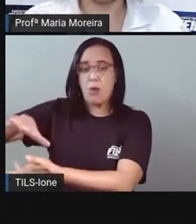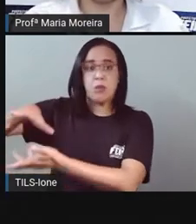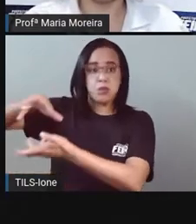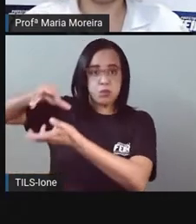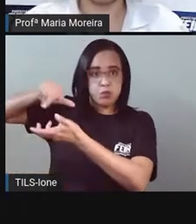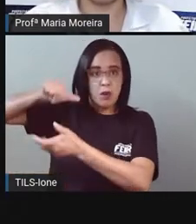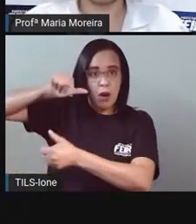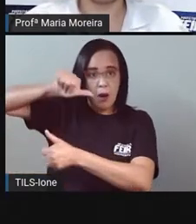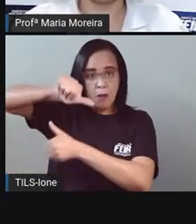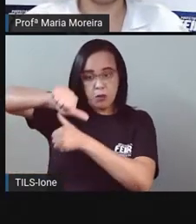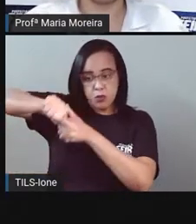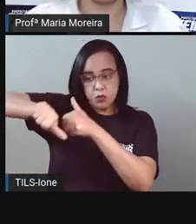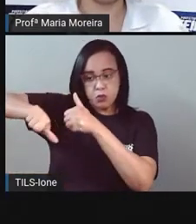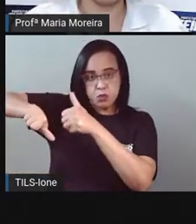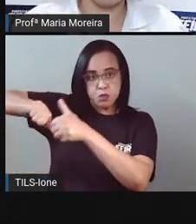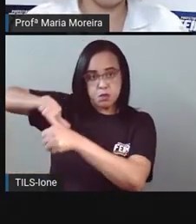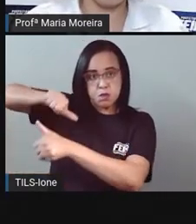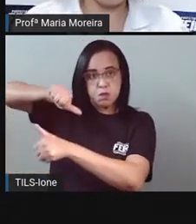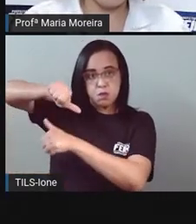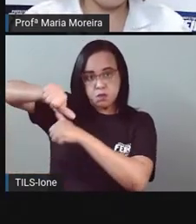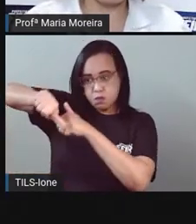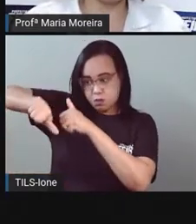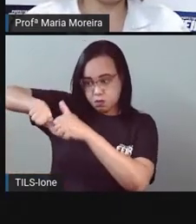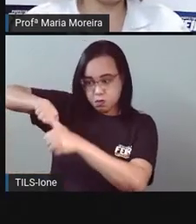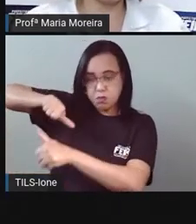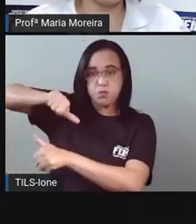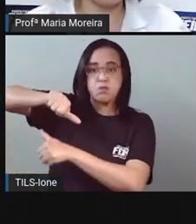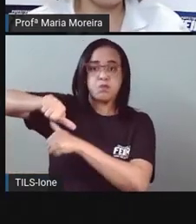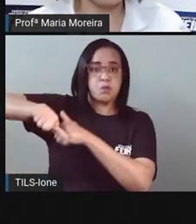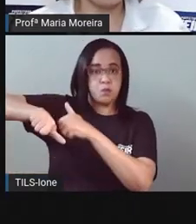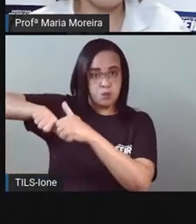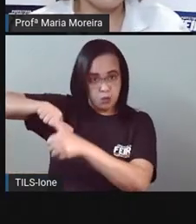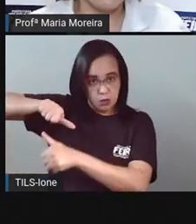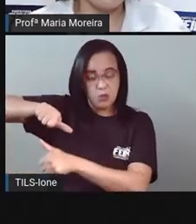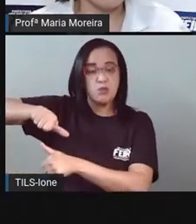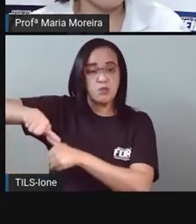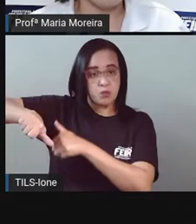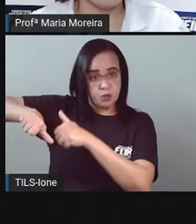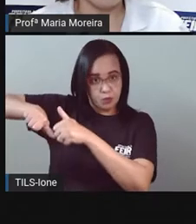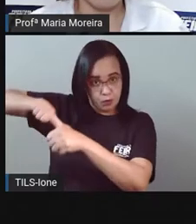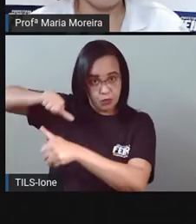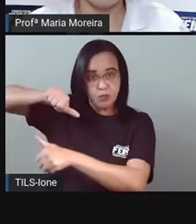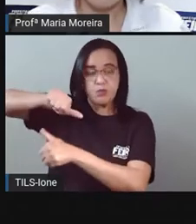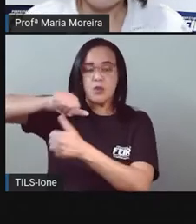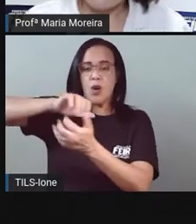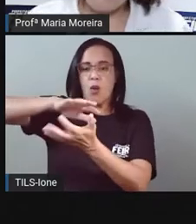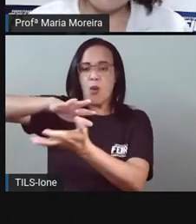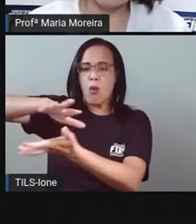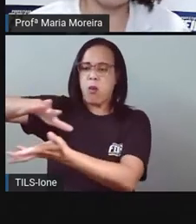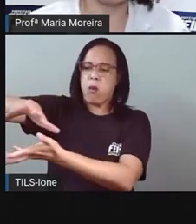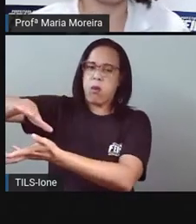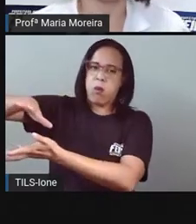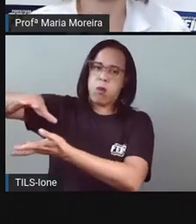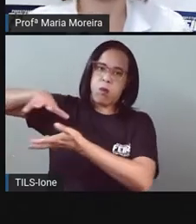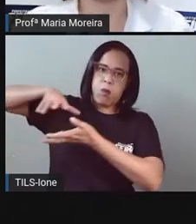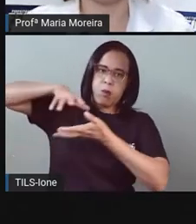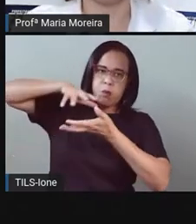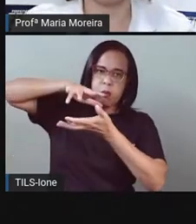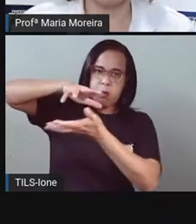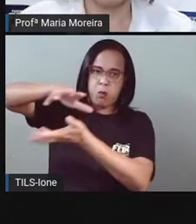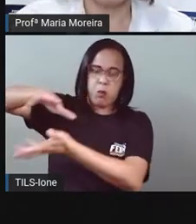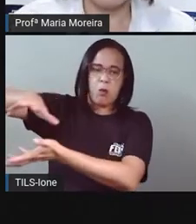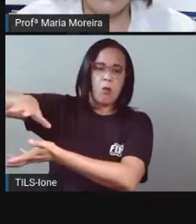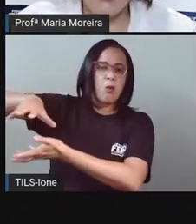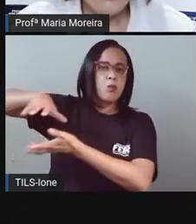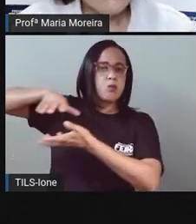em torno do seu próprio eixo. Ou seja, é quando o planeta gira em torno dele mesmo. Da mesma forma aí que gira